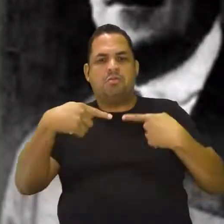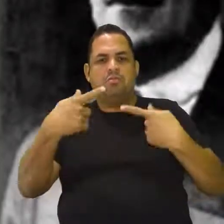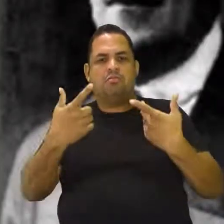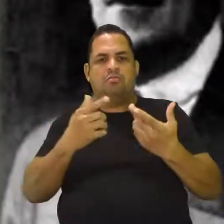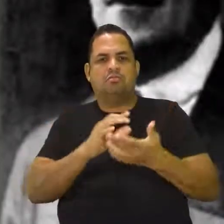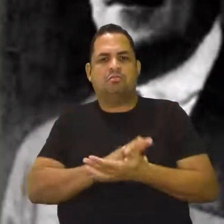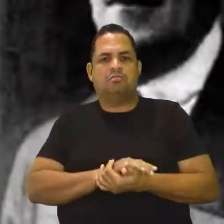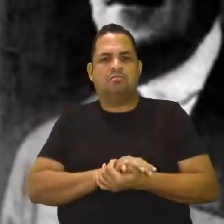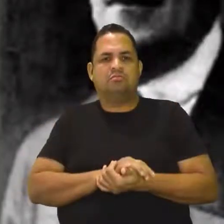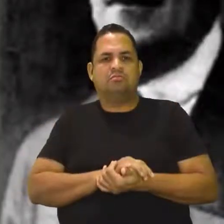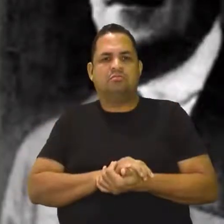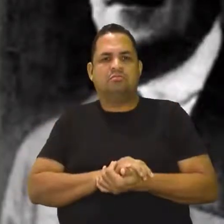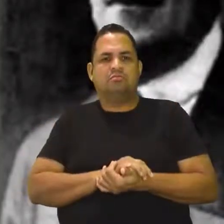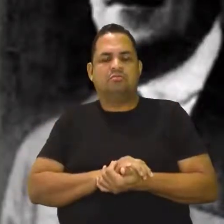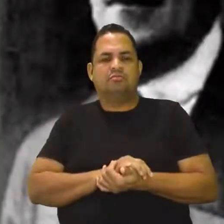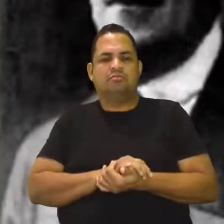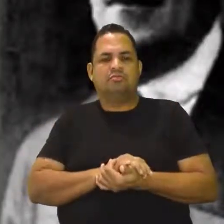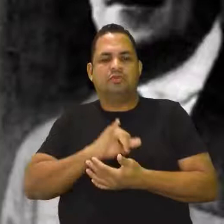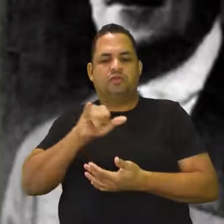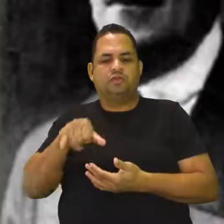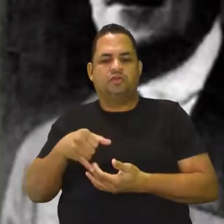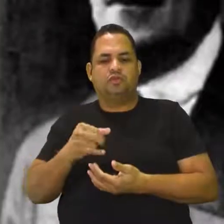Pobre do Júlio Prestes.